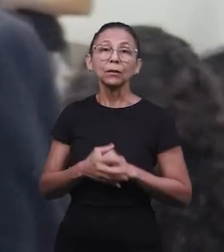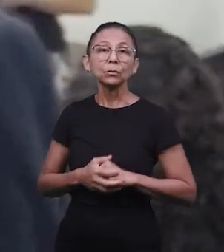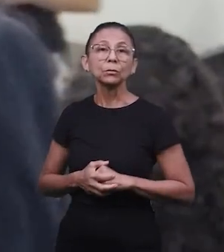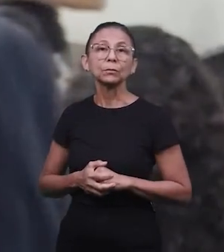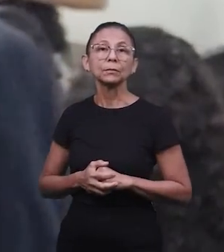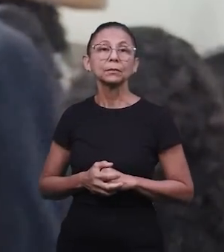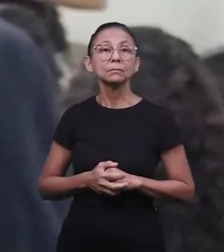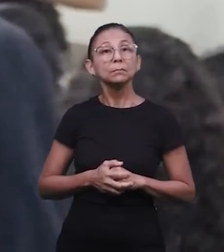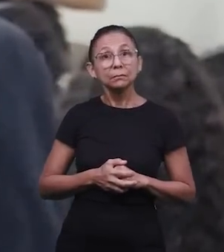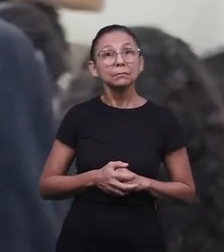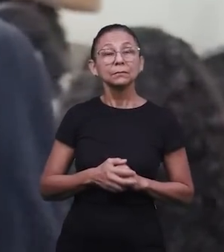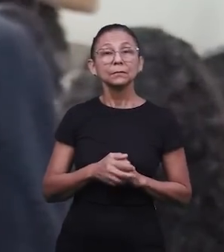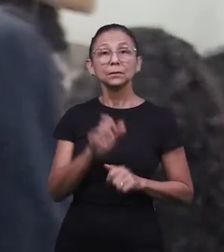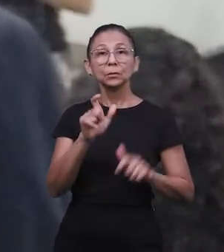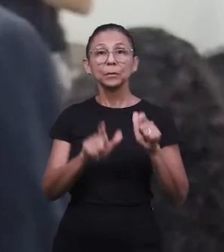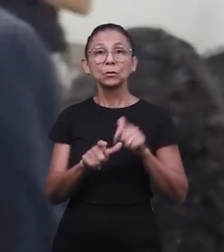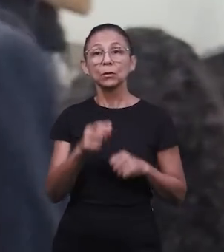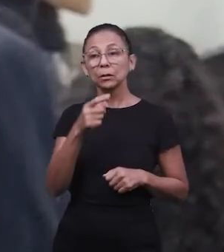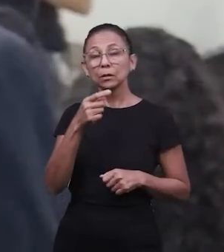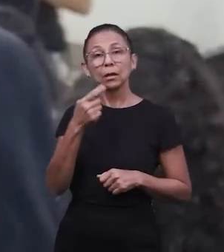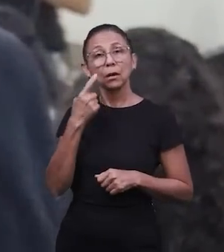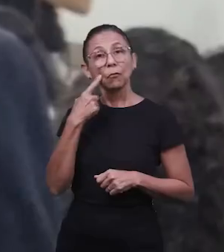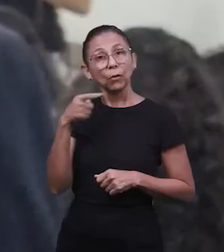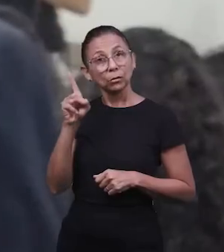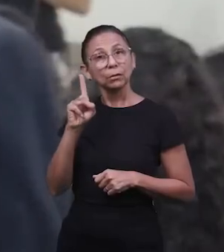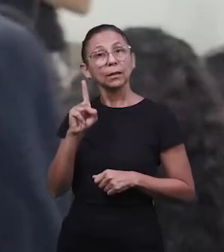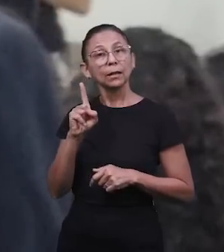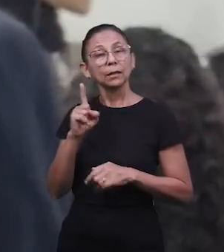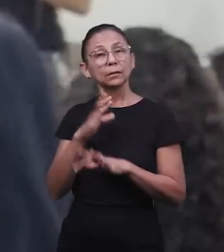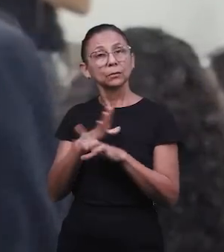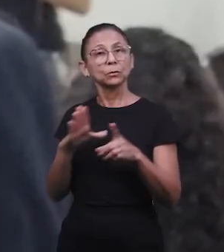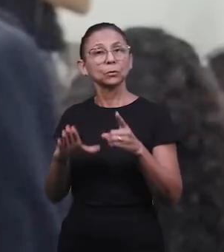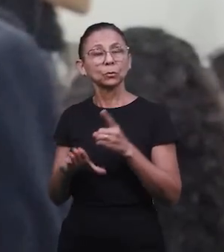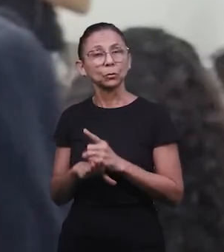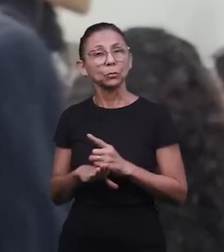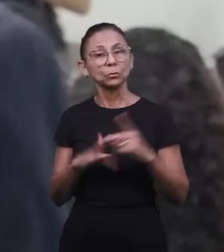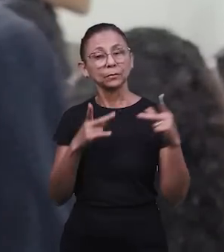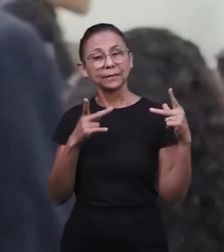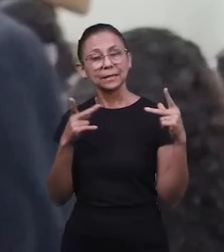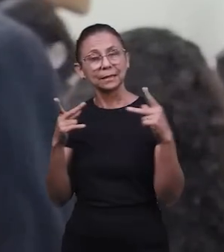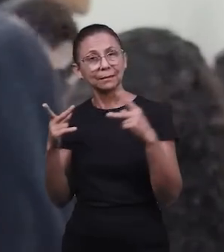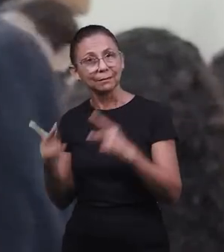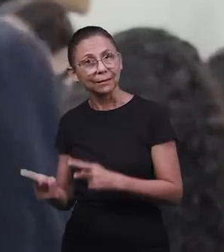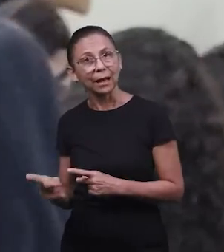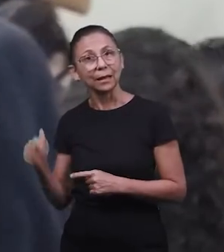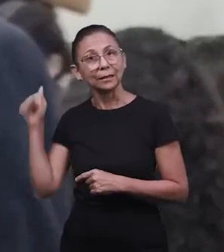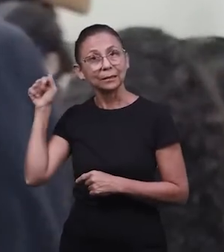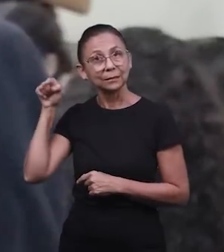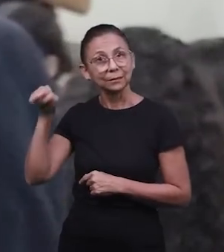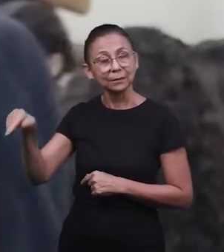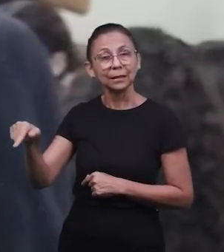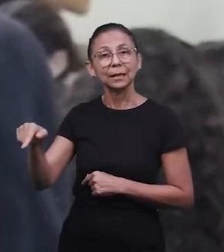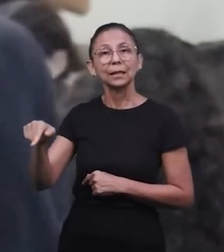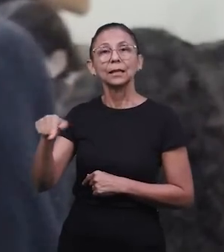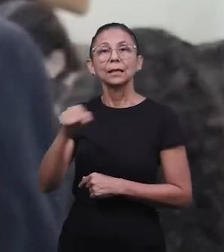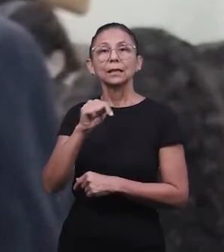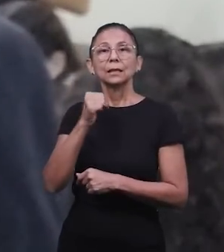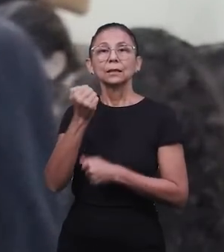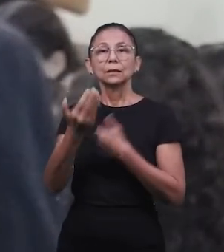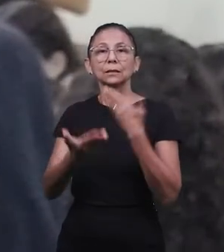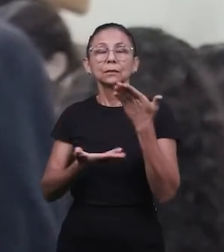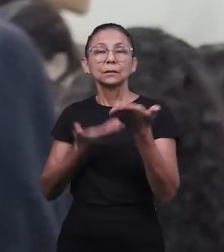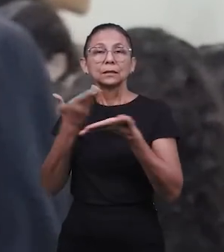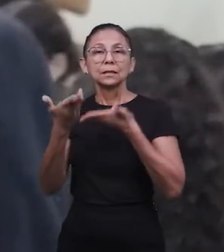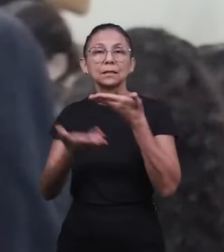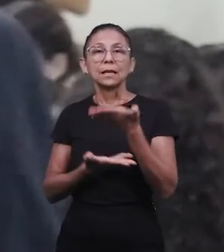e muitos subiram à casa do Senhor através dos convites. E ouviram aqui a palavra, foram assistidos pelos jovens, o Senhor continuou a falar